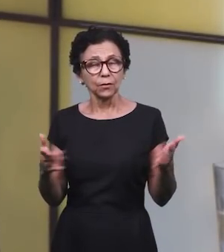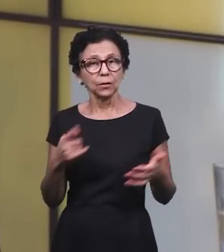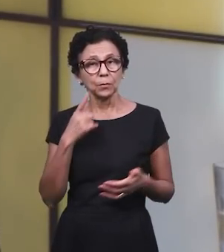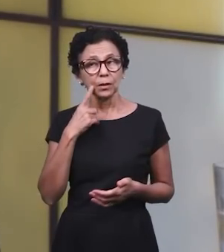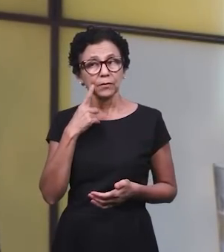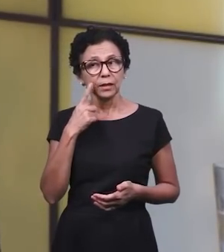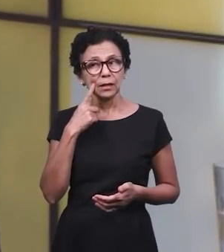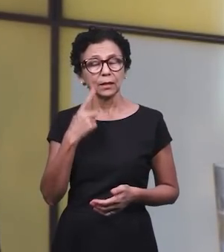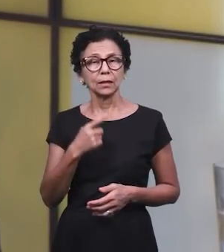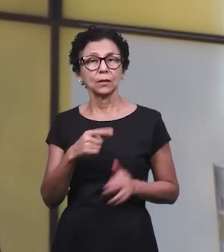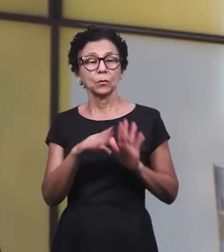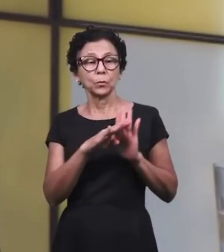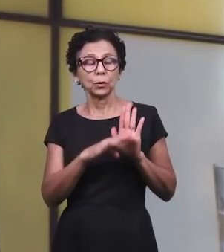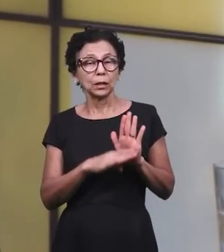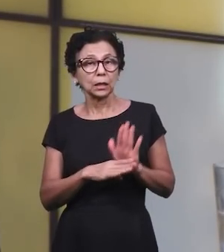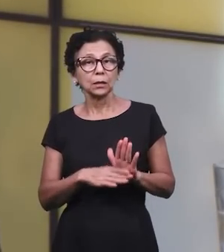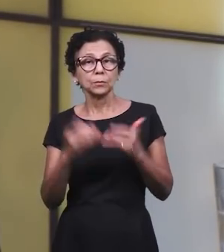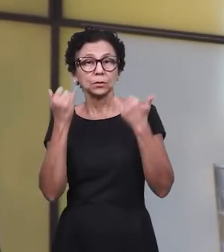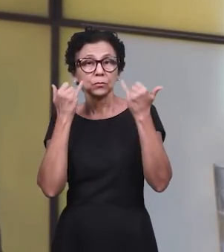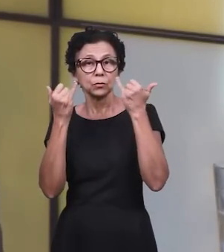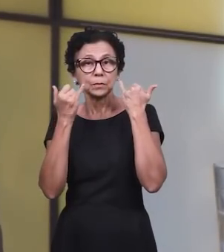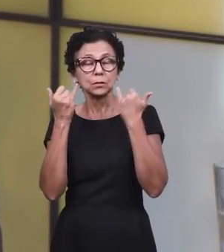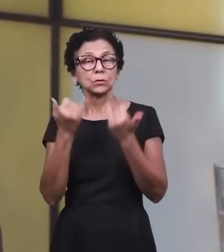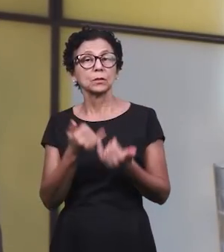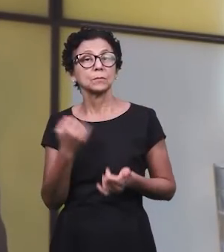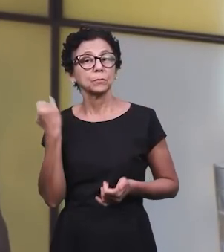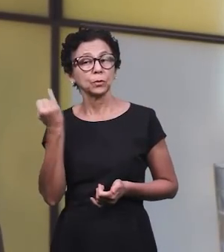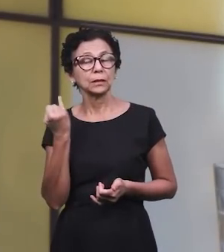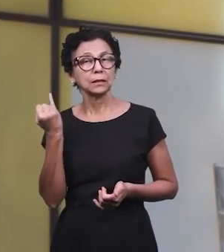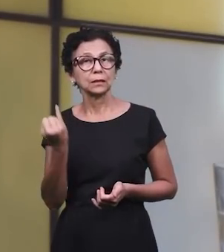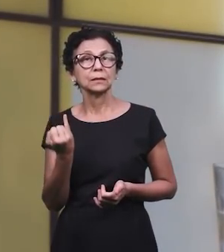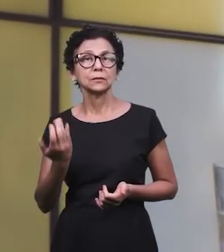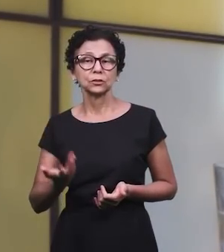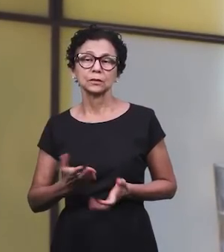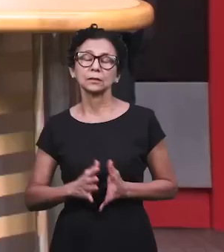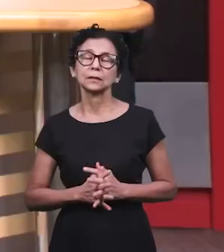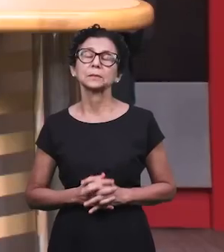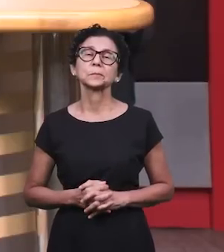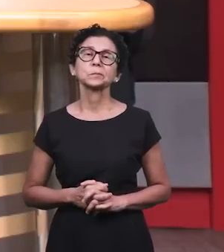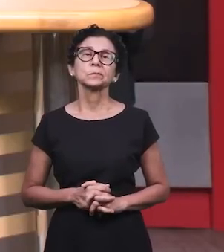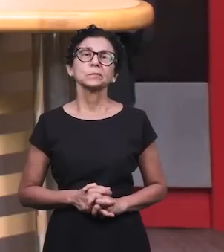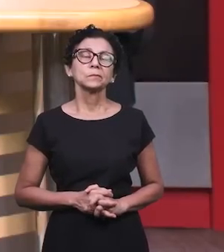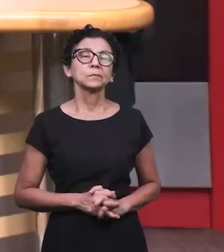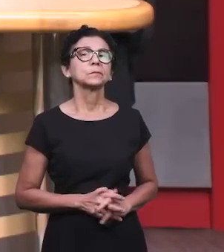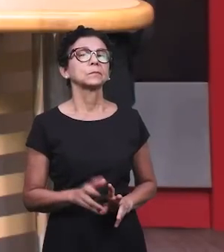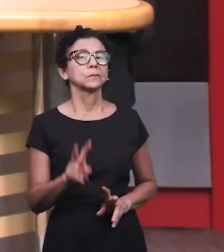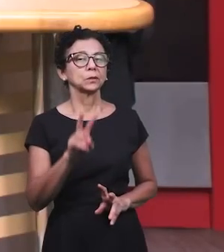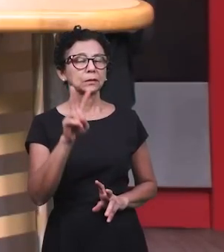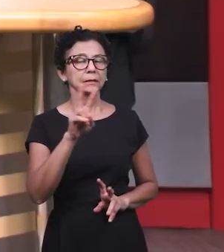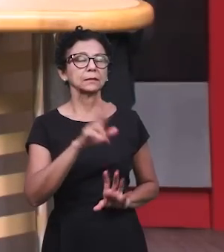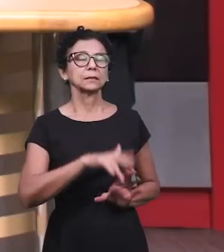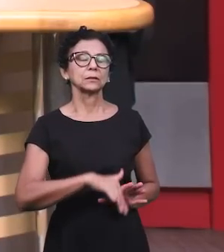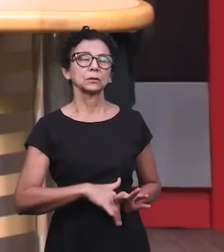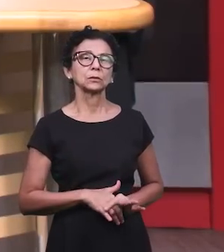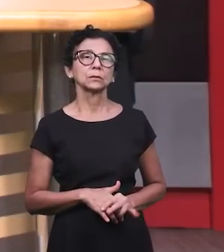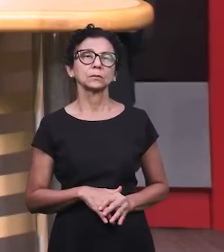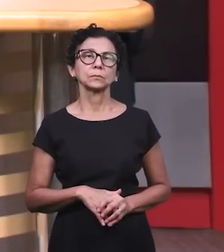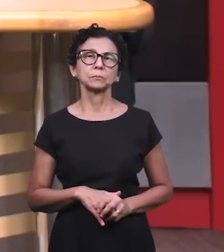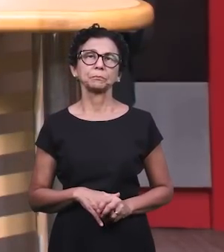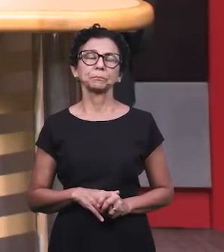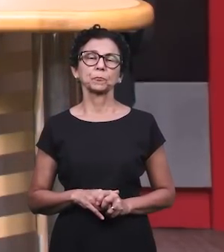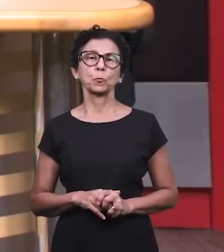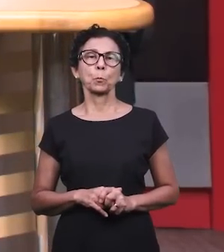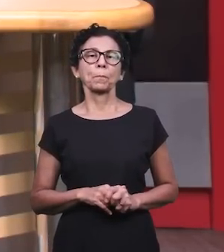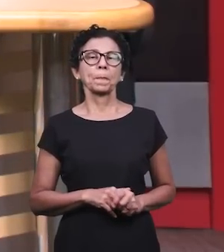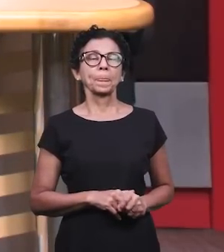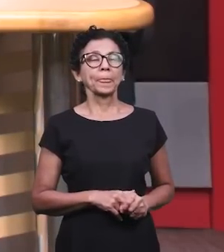programa, vê informações notáveis, e aí você está o quê? Dando de comer, né? Então você está valorizando esse aspecto, valorizando